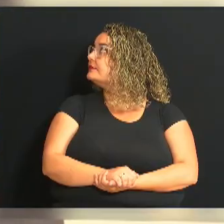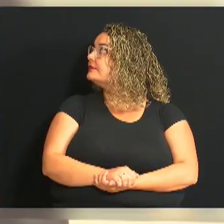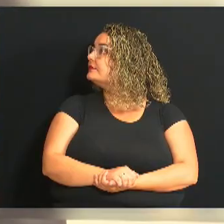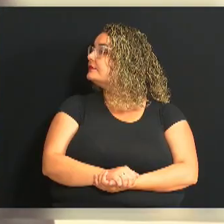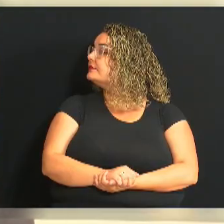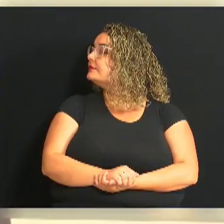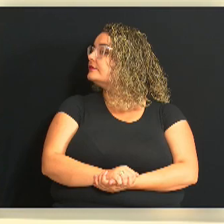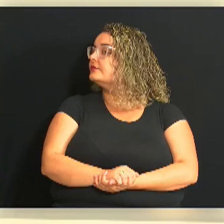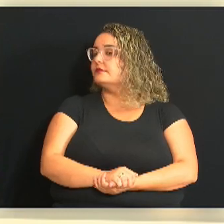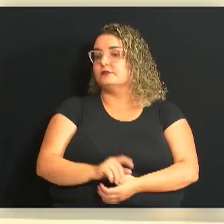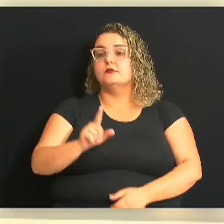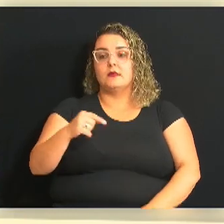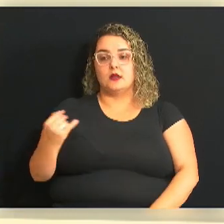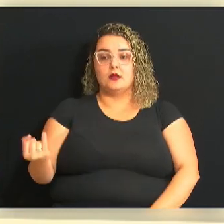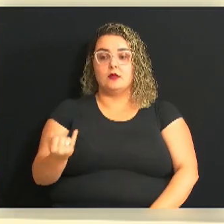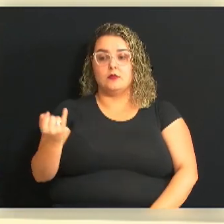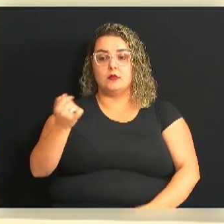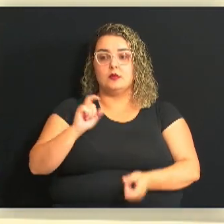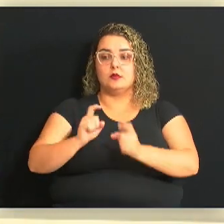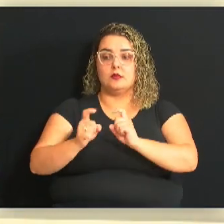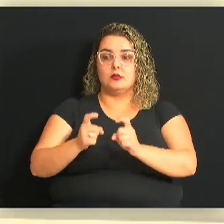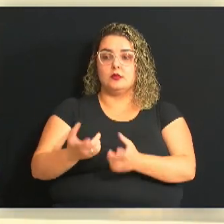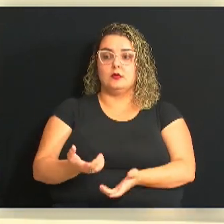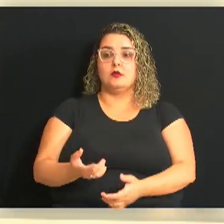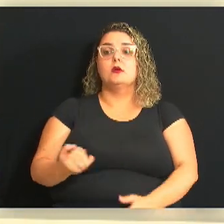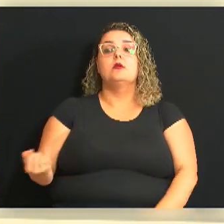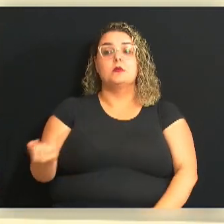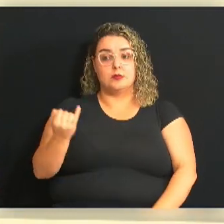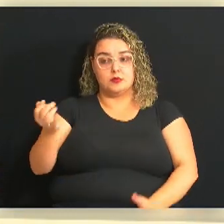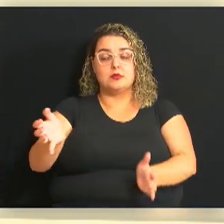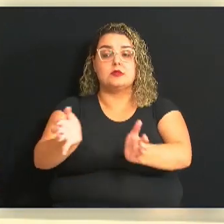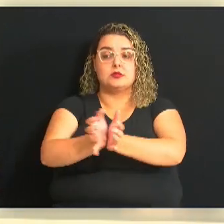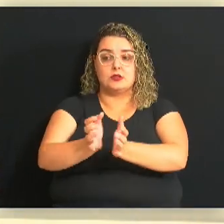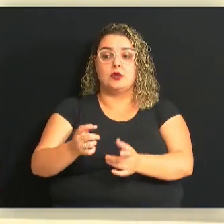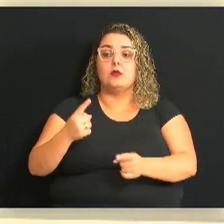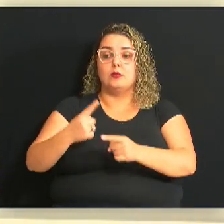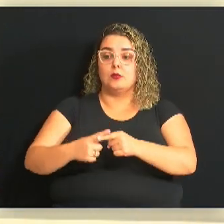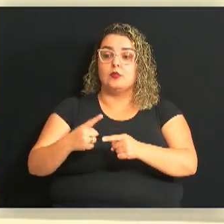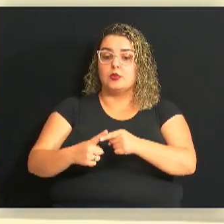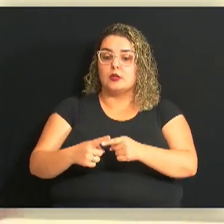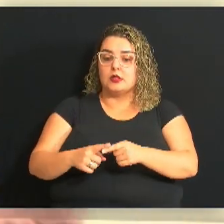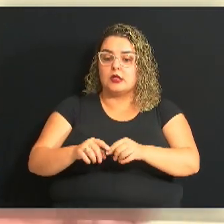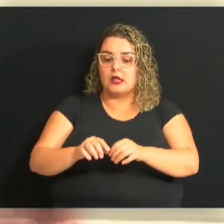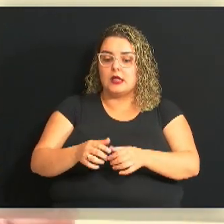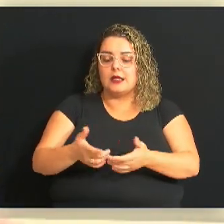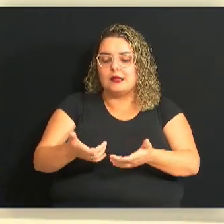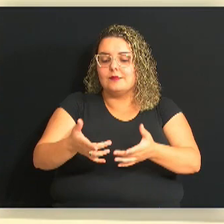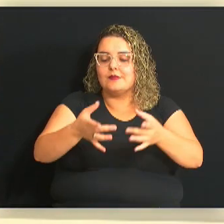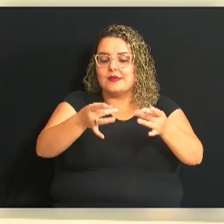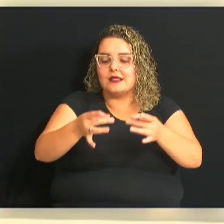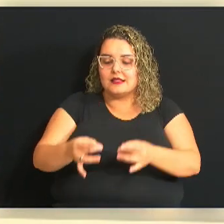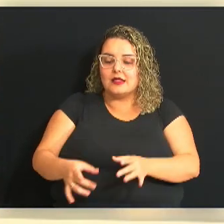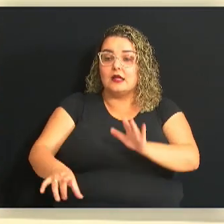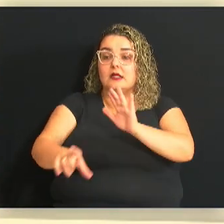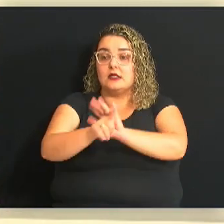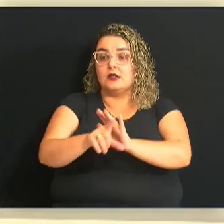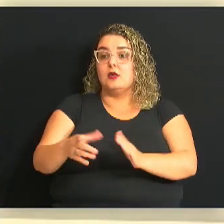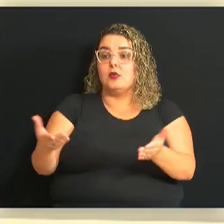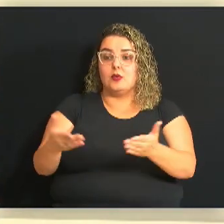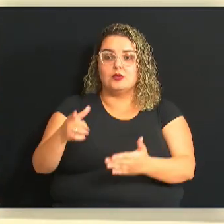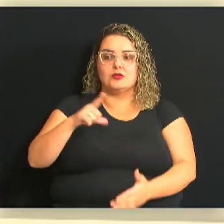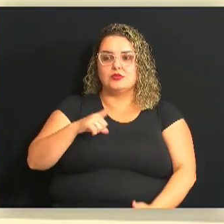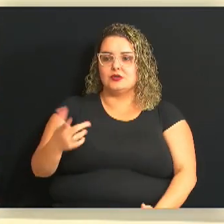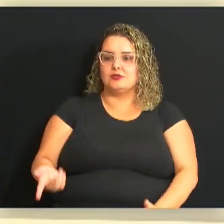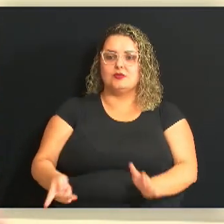É uma importante reunião, é uma importante comissão, porque ela filtra a legalidade. Hoje mesmo nós tínhamos um projeto